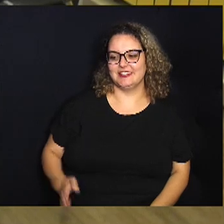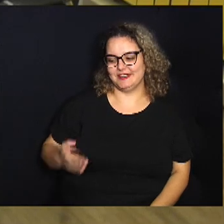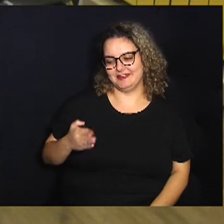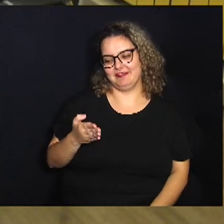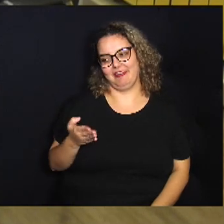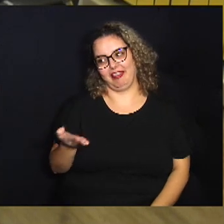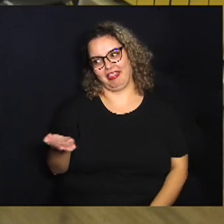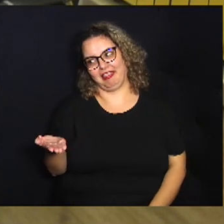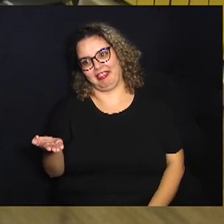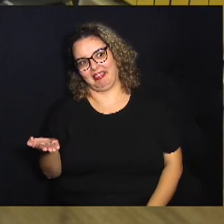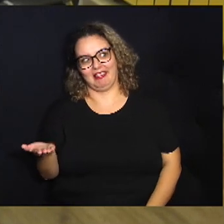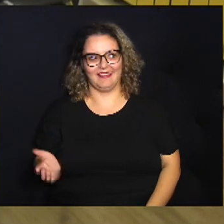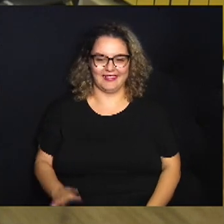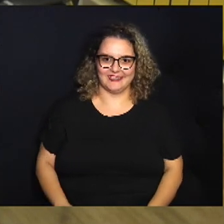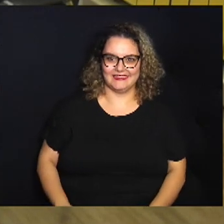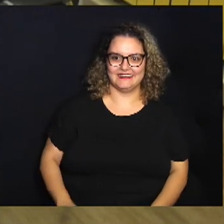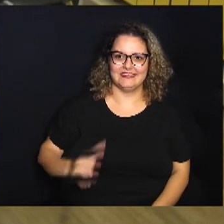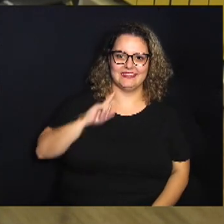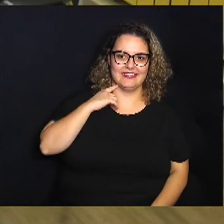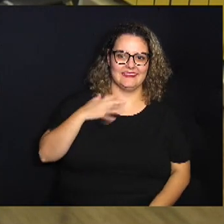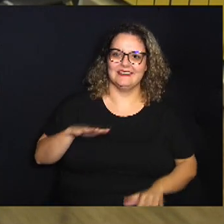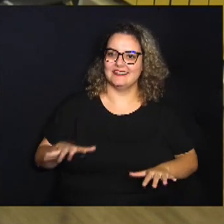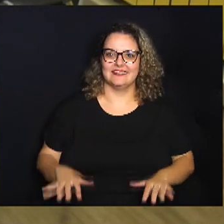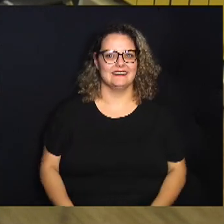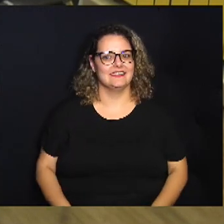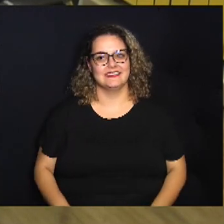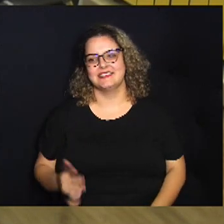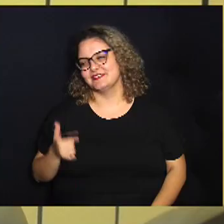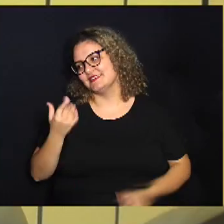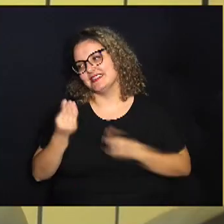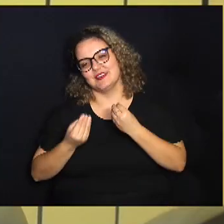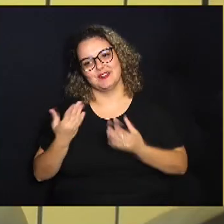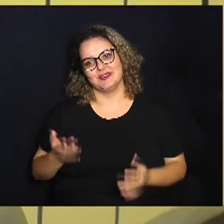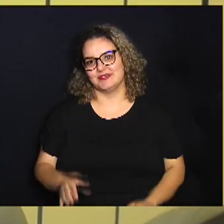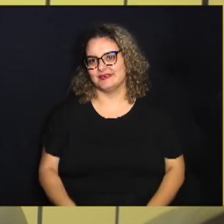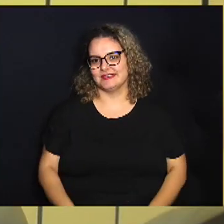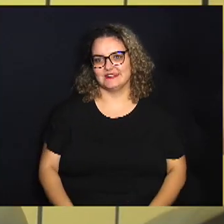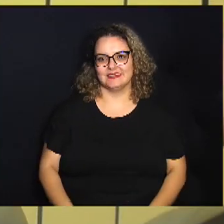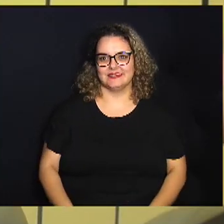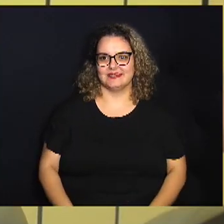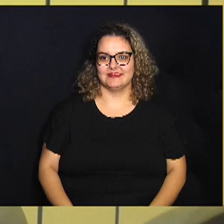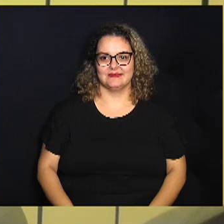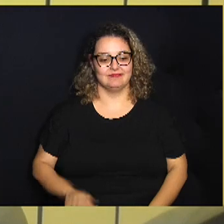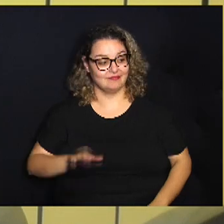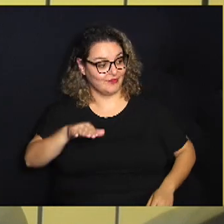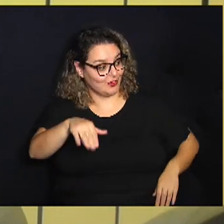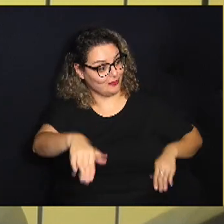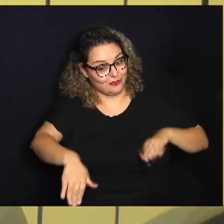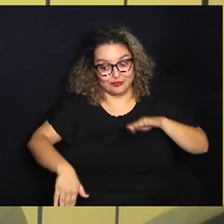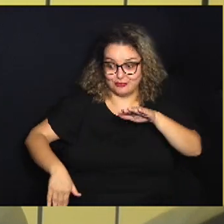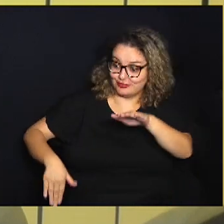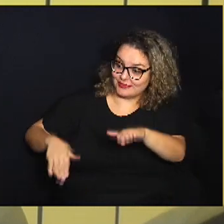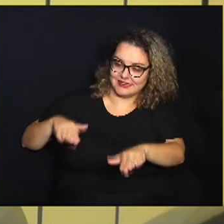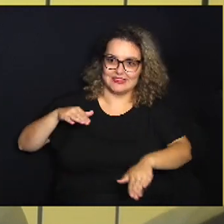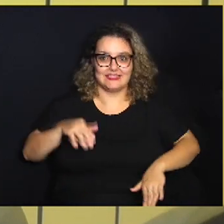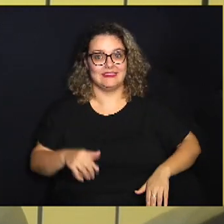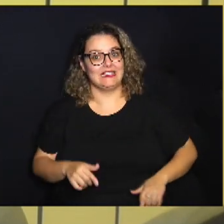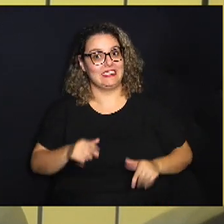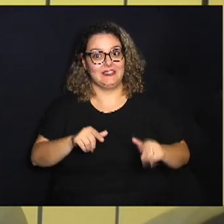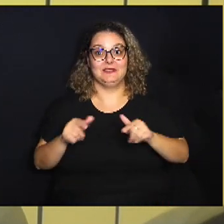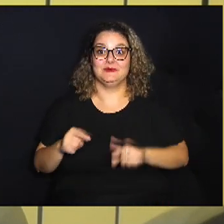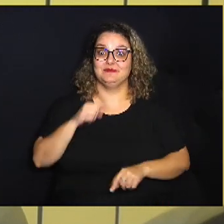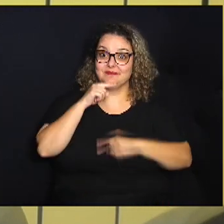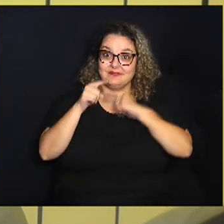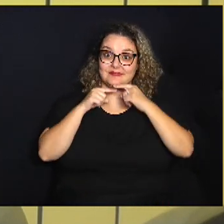assim, já saco de lixo. Ah, não tem jeito, né? A gente nada em muito lugar que você duvida. Às